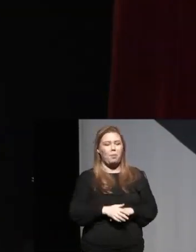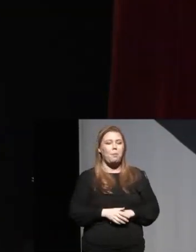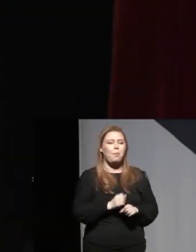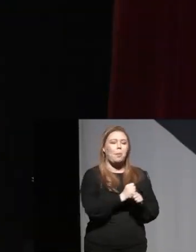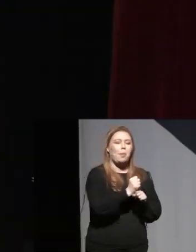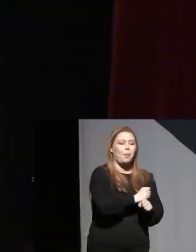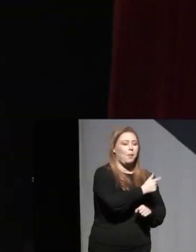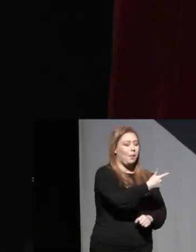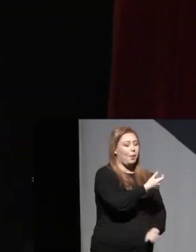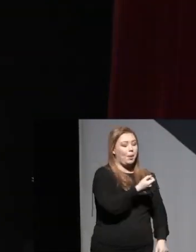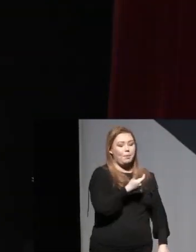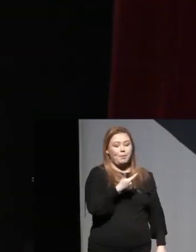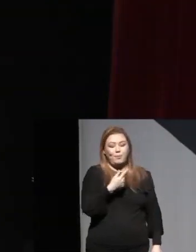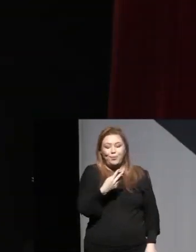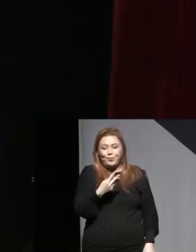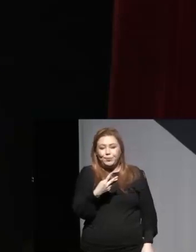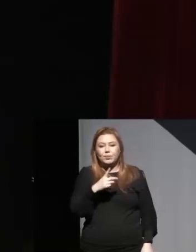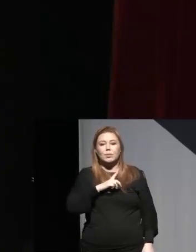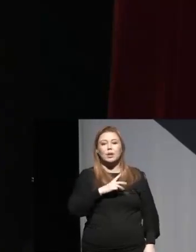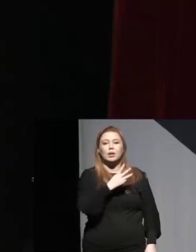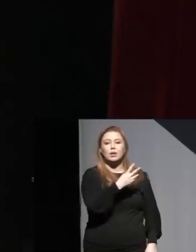2023, nós chegamos a